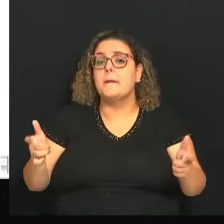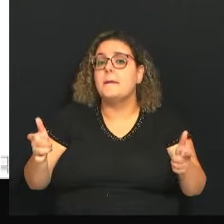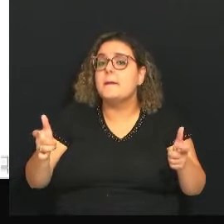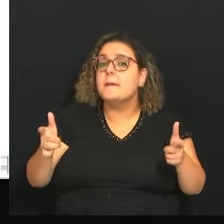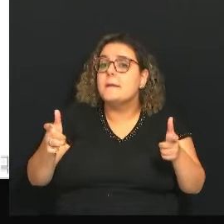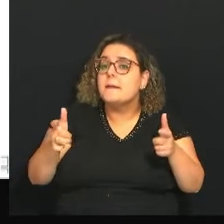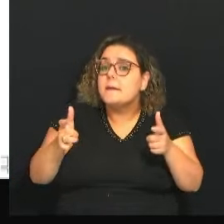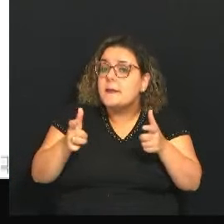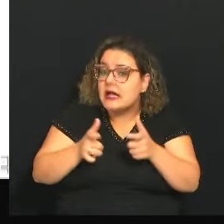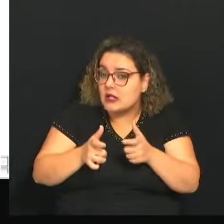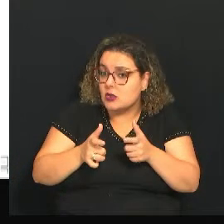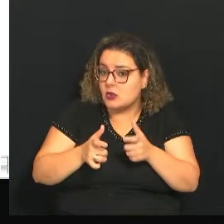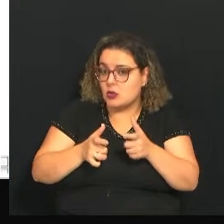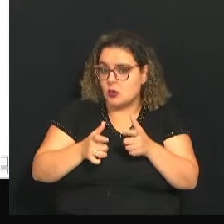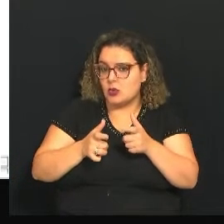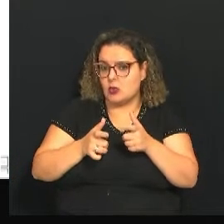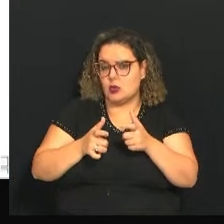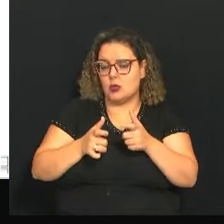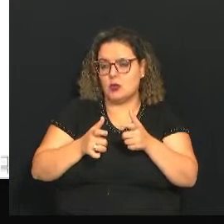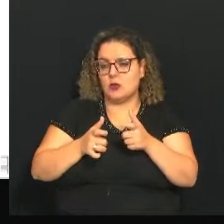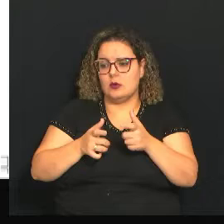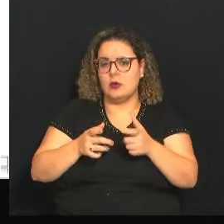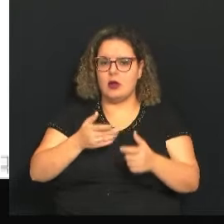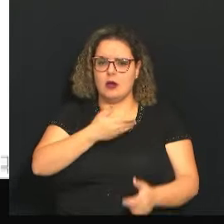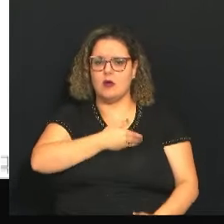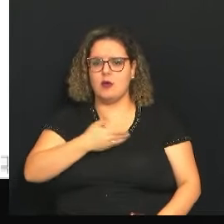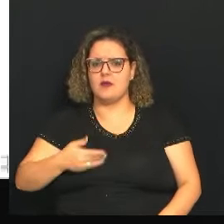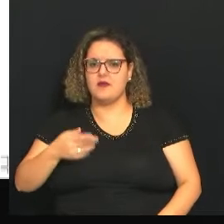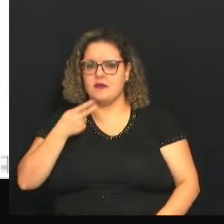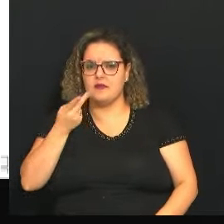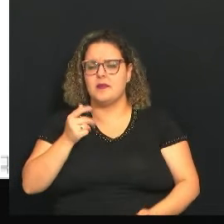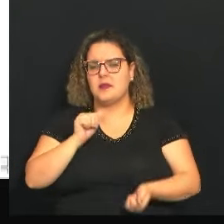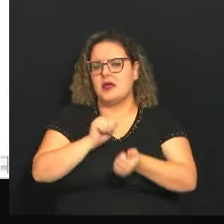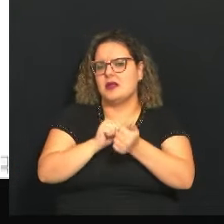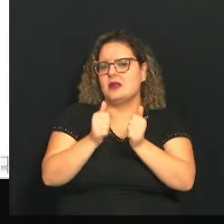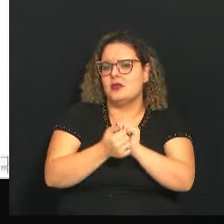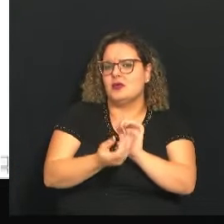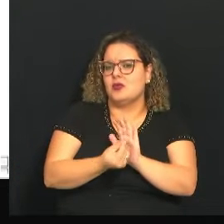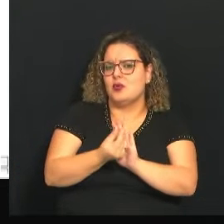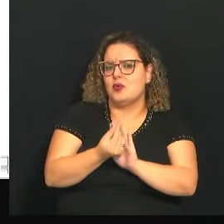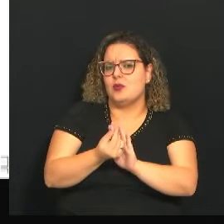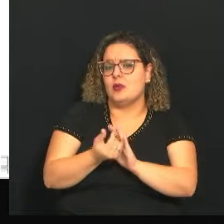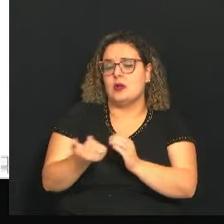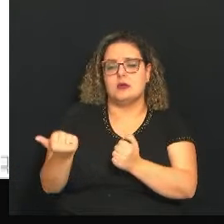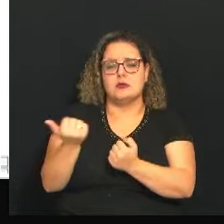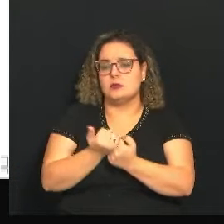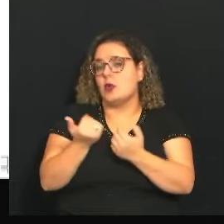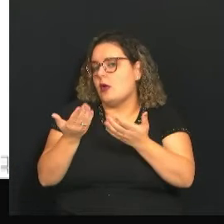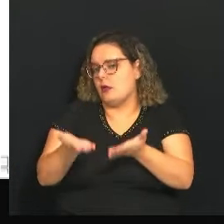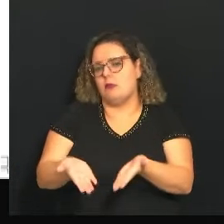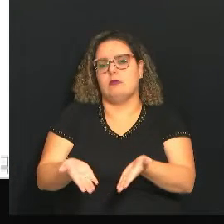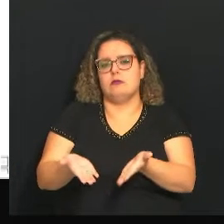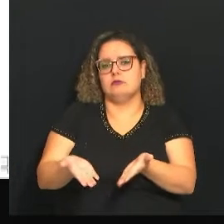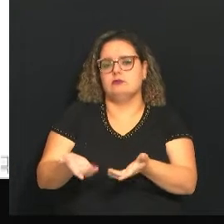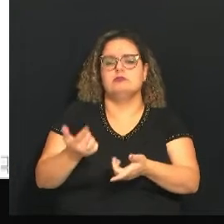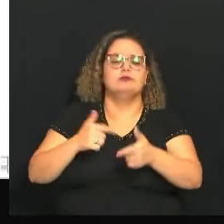aí o governo vai falar que ele vai tentar arrumar um orçamento para repor o que está aí. É assim que ele vai trabalhar.